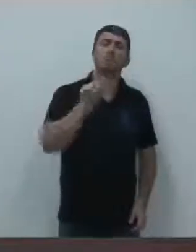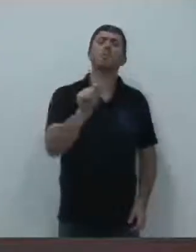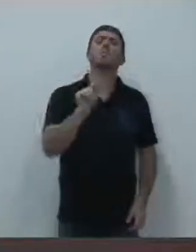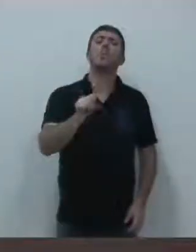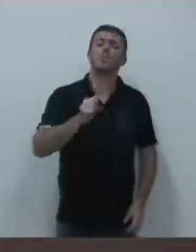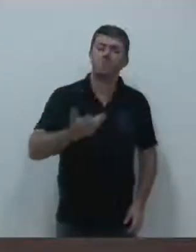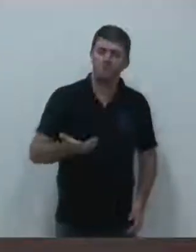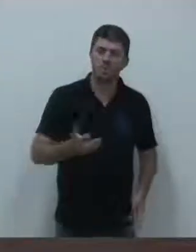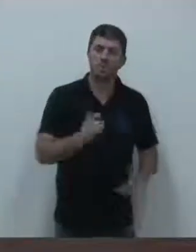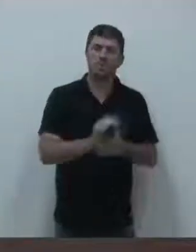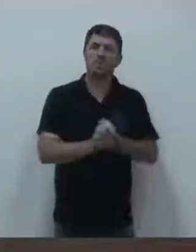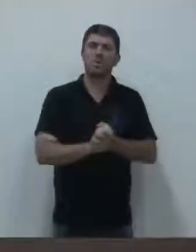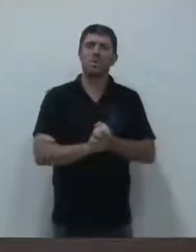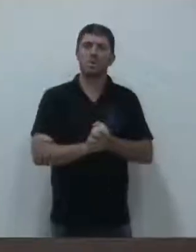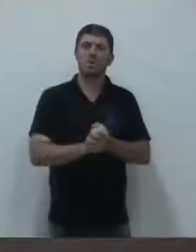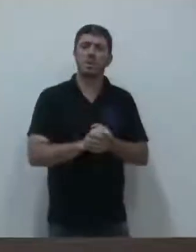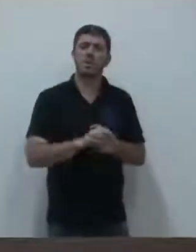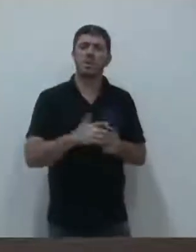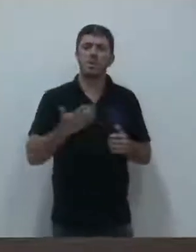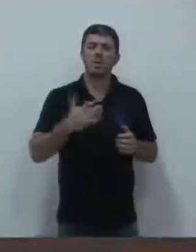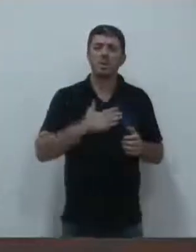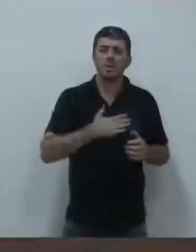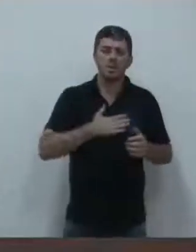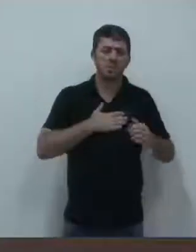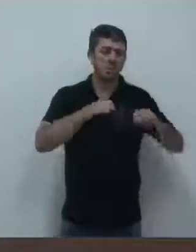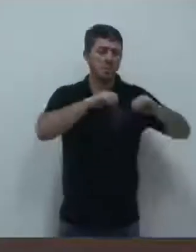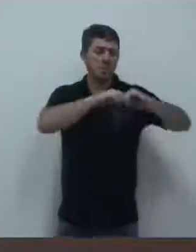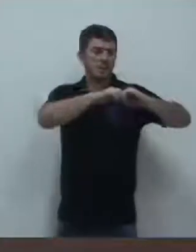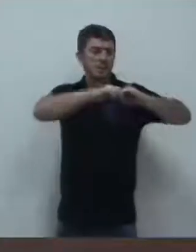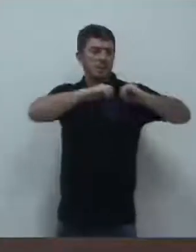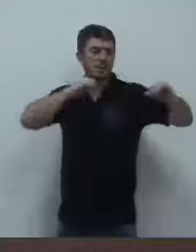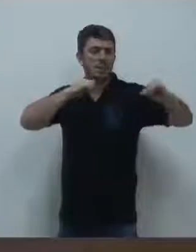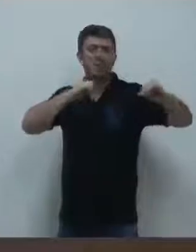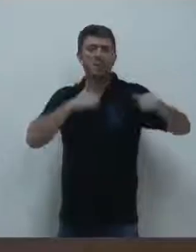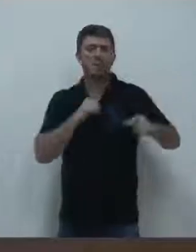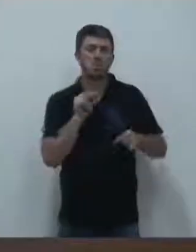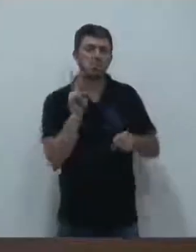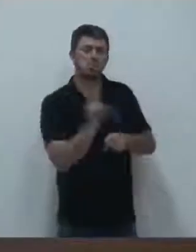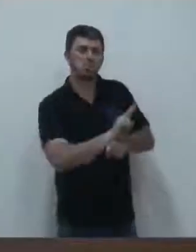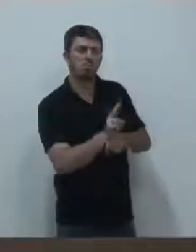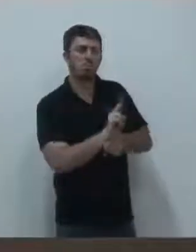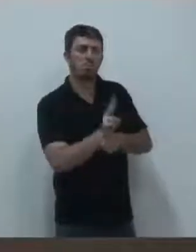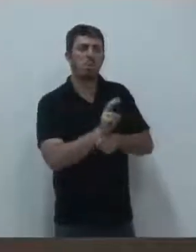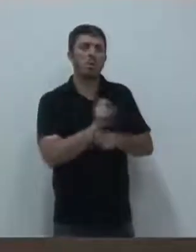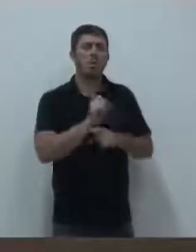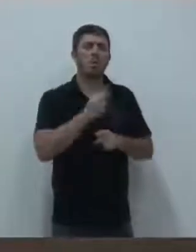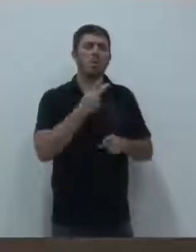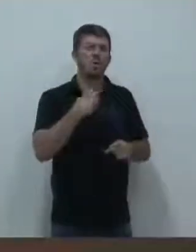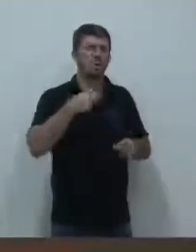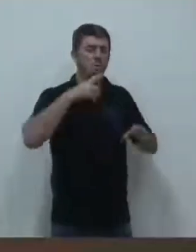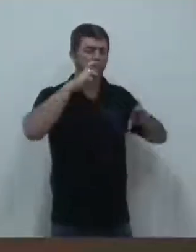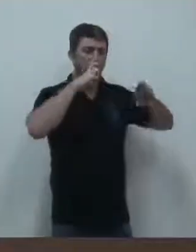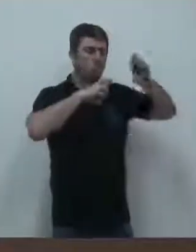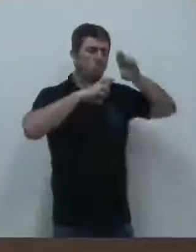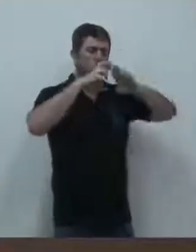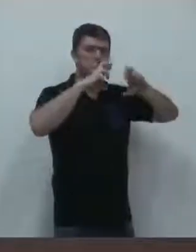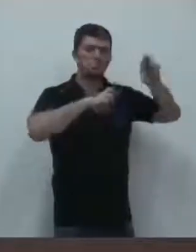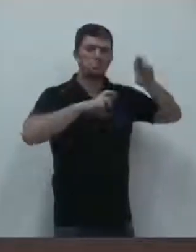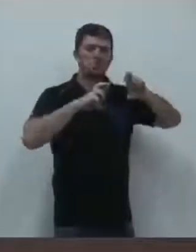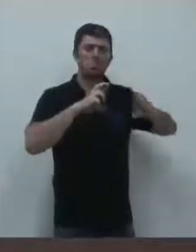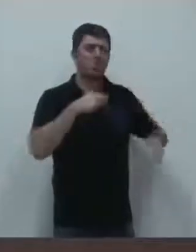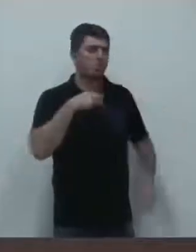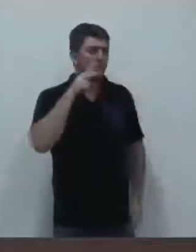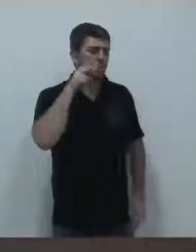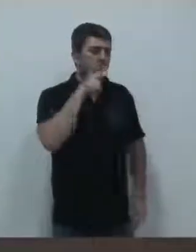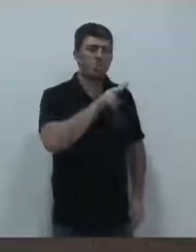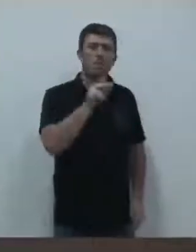periódicos. Então, a gente separa quando a gente quer monitorar e quando a gente quer verificar. Se você faz um monitoramento, você vai ali no extintor de incêndio,